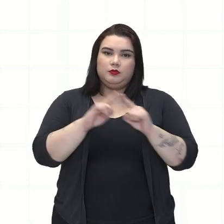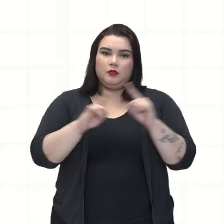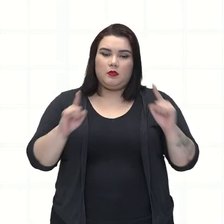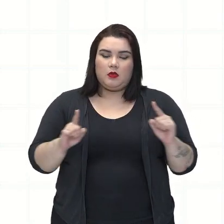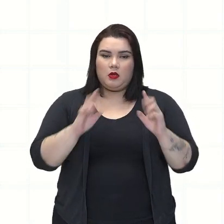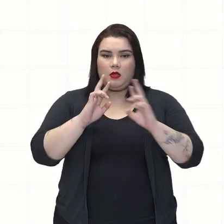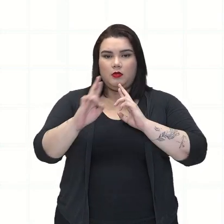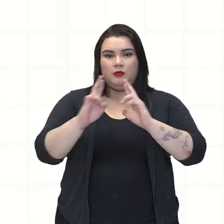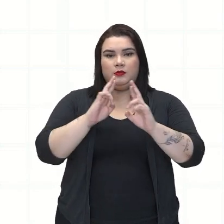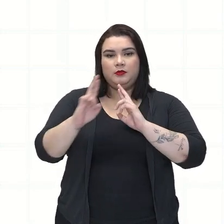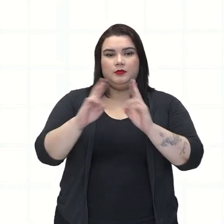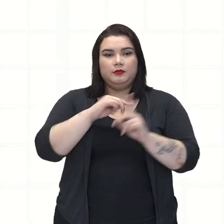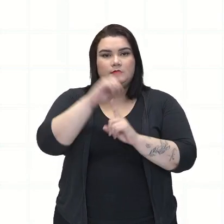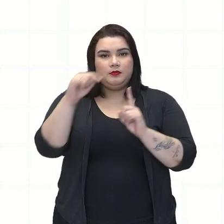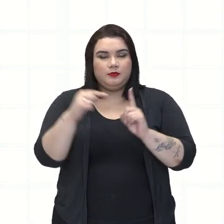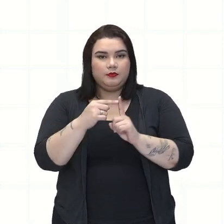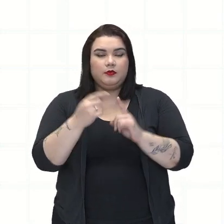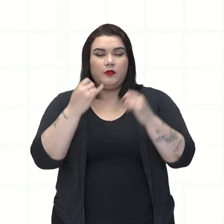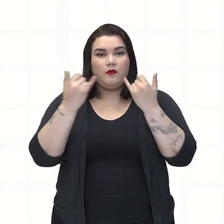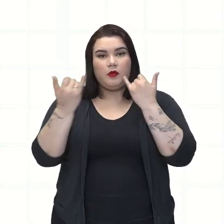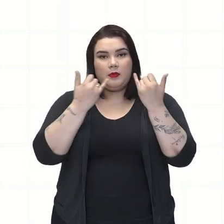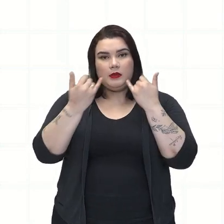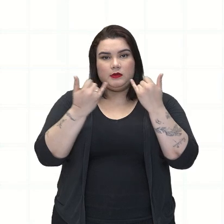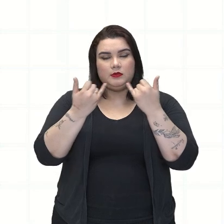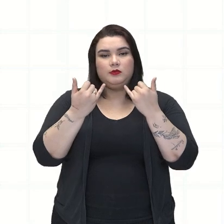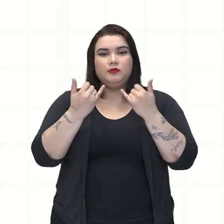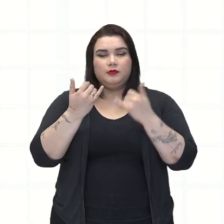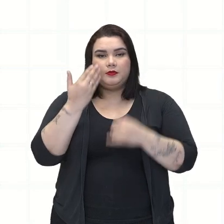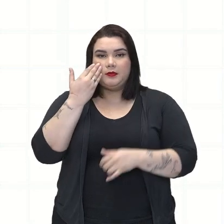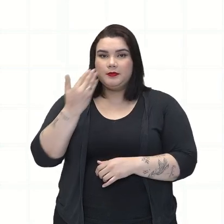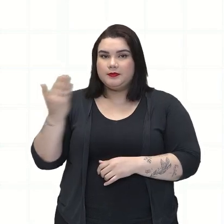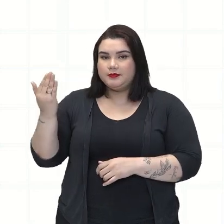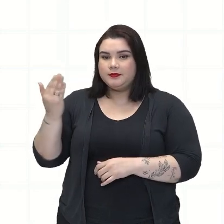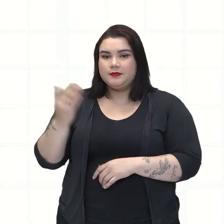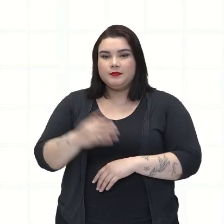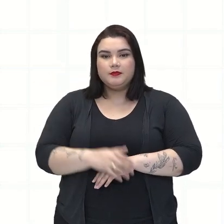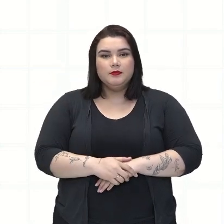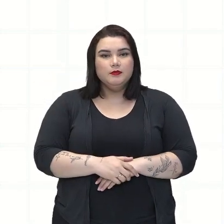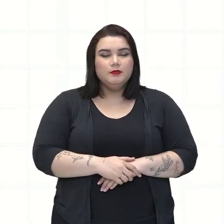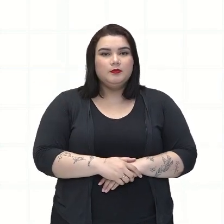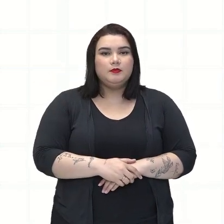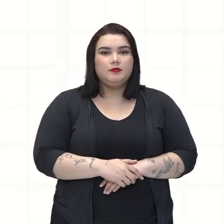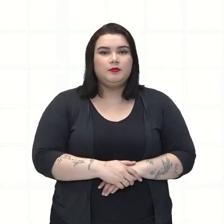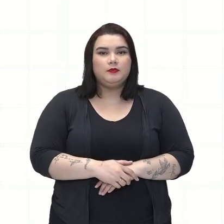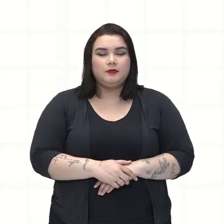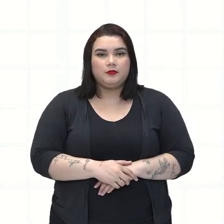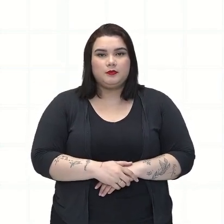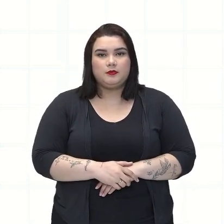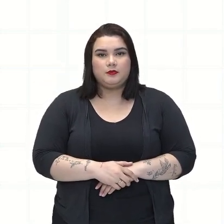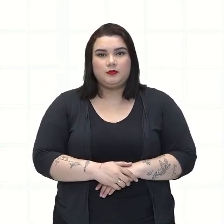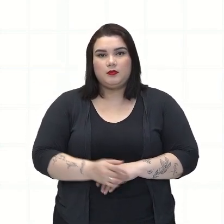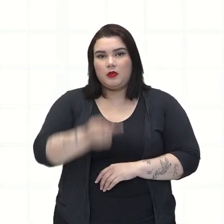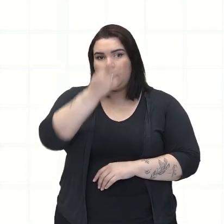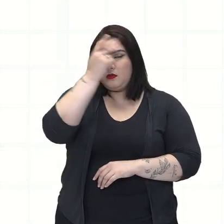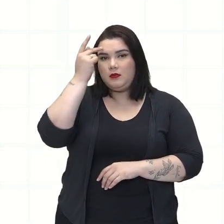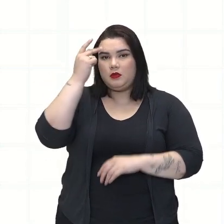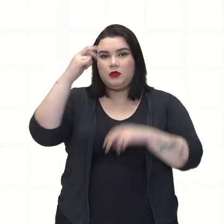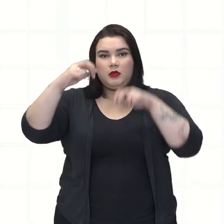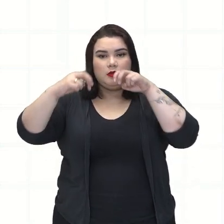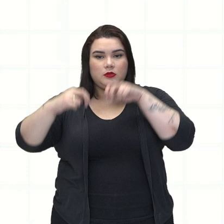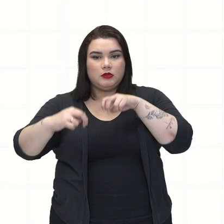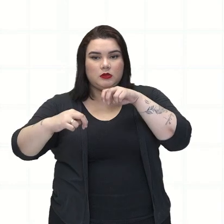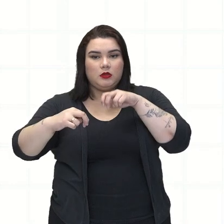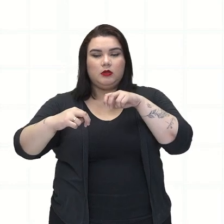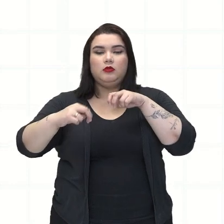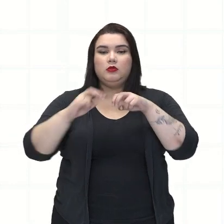o objetivo dela é obter informações de um entrevistado. Então, a pessoa senta lá e tem um entrevistador que vai fazer as